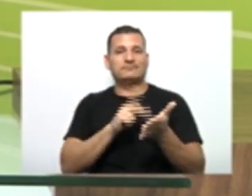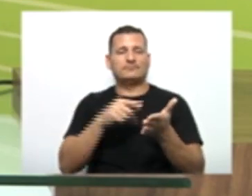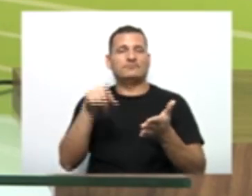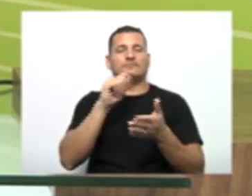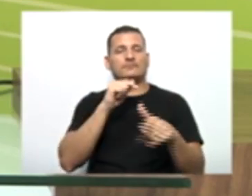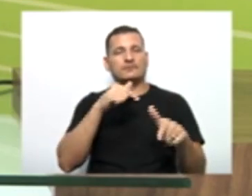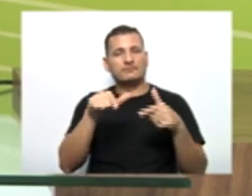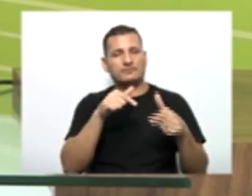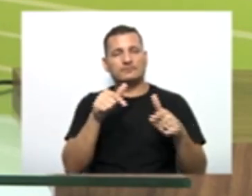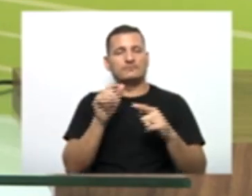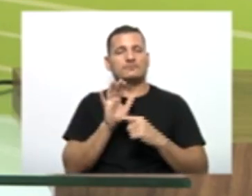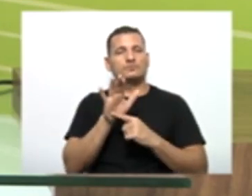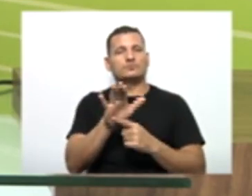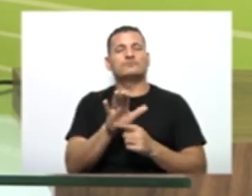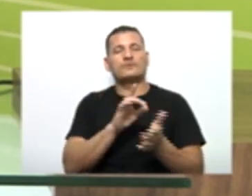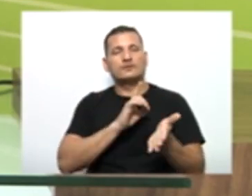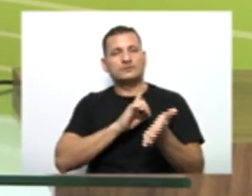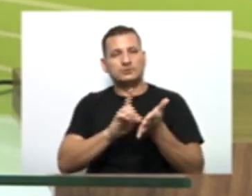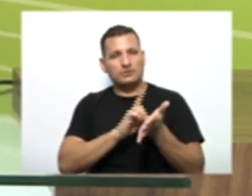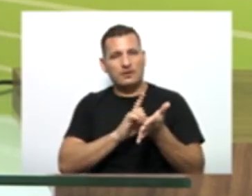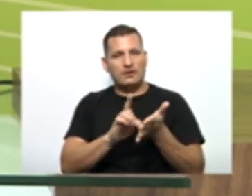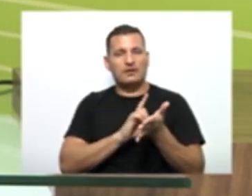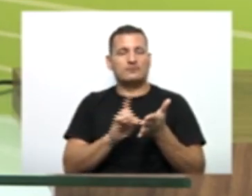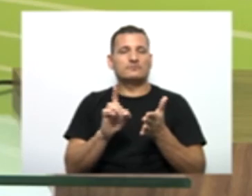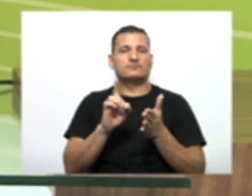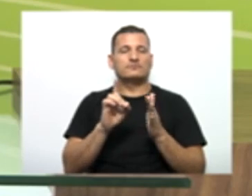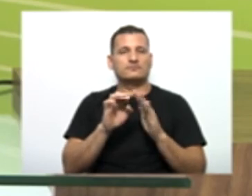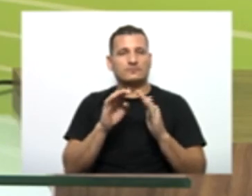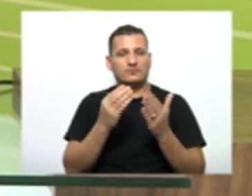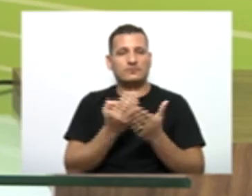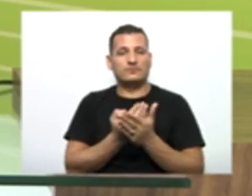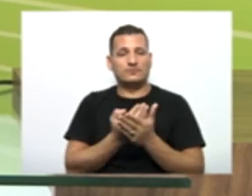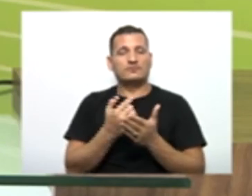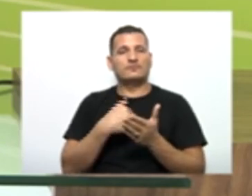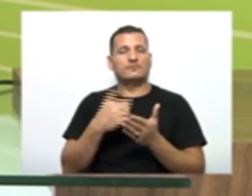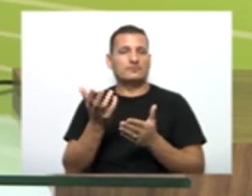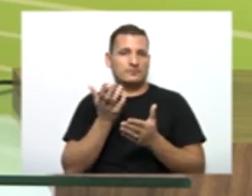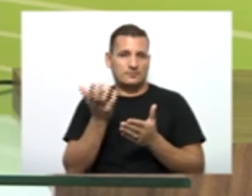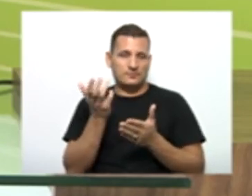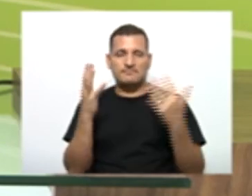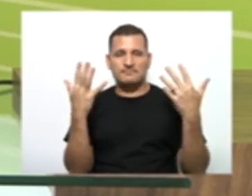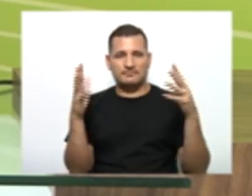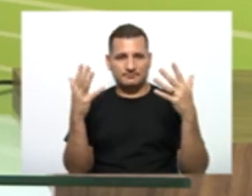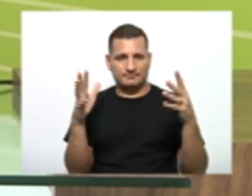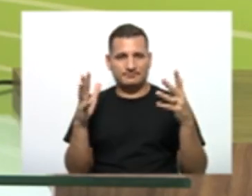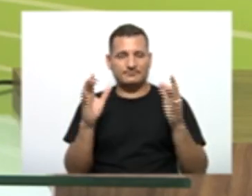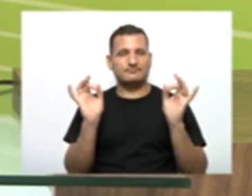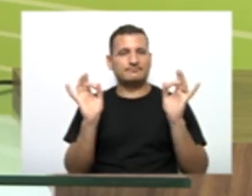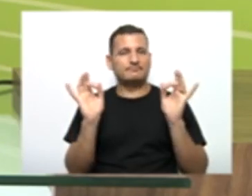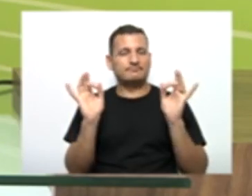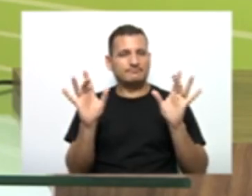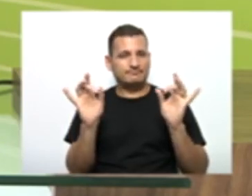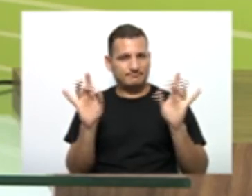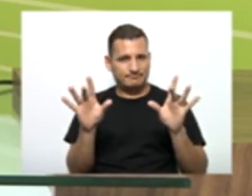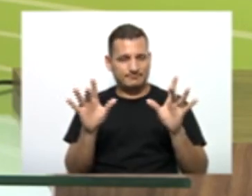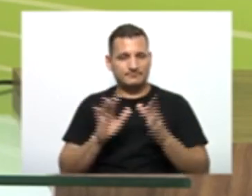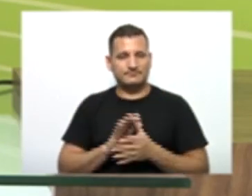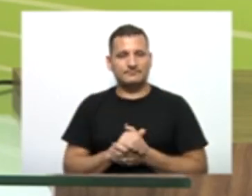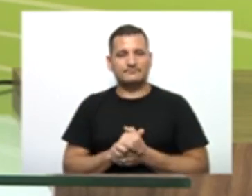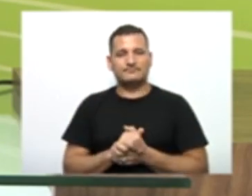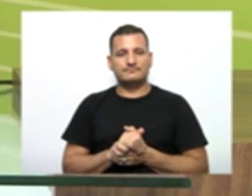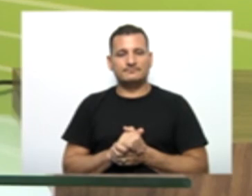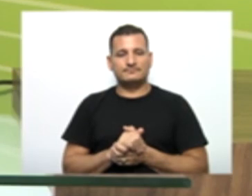enviar, ainda há tempo. Nós vamos ainda comentar alguns pontos que ficaram pendentes para a compreensão do conceito